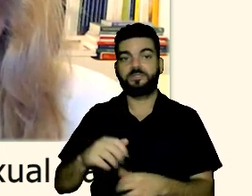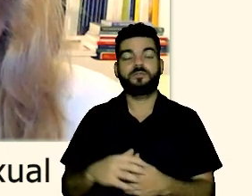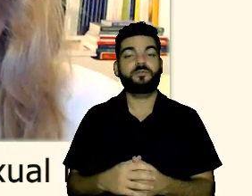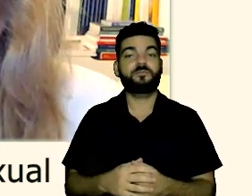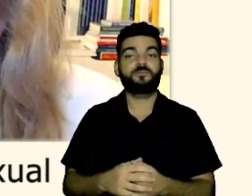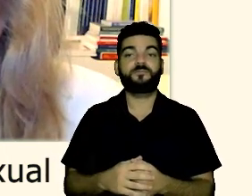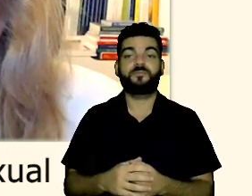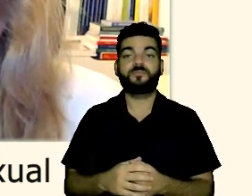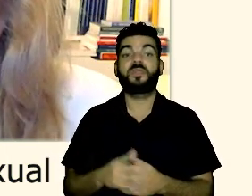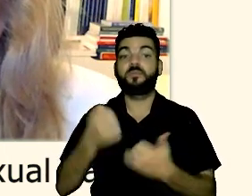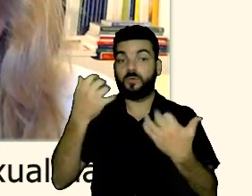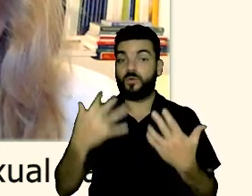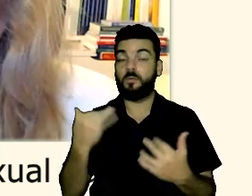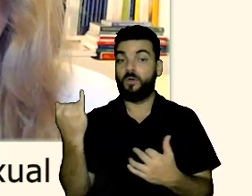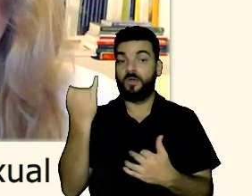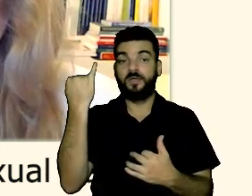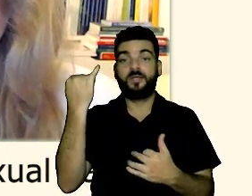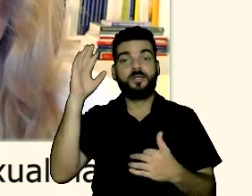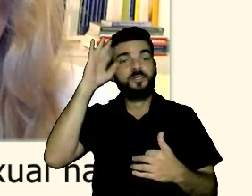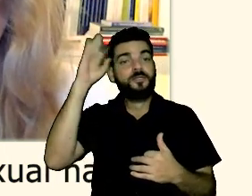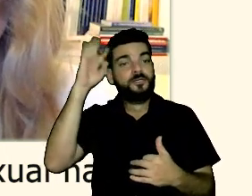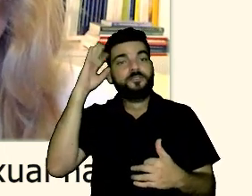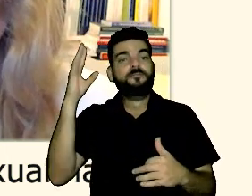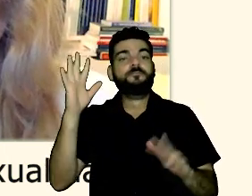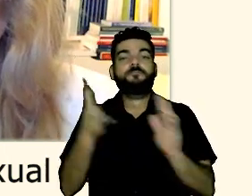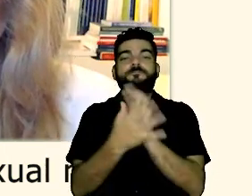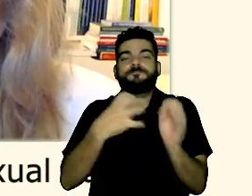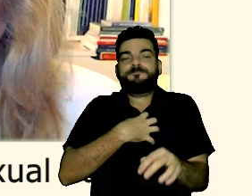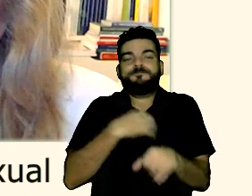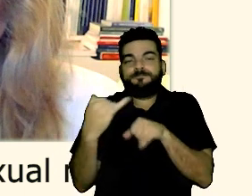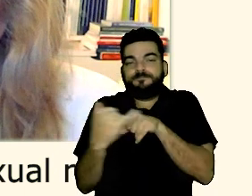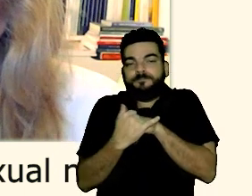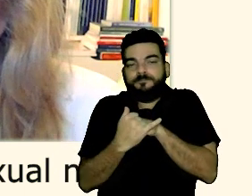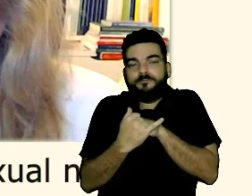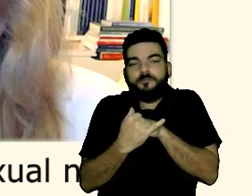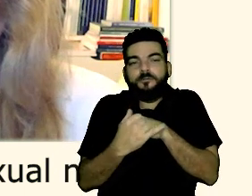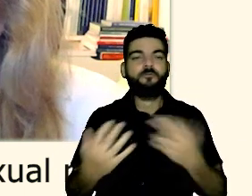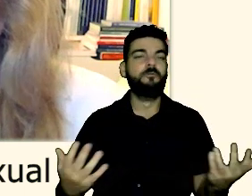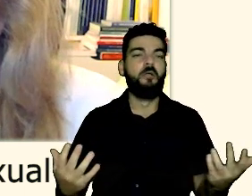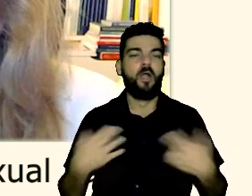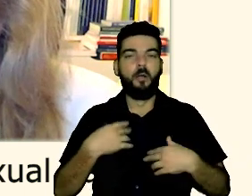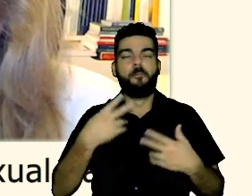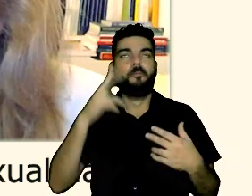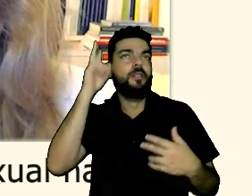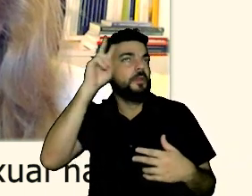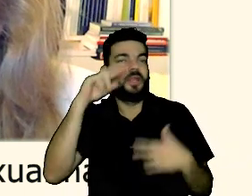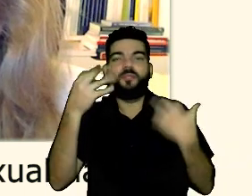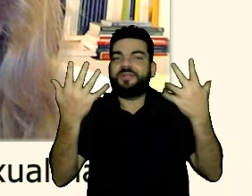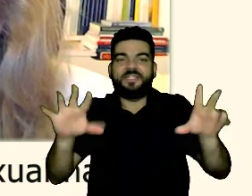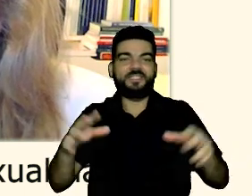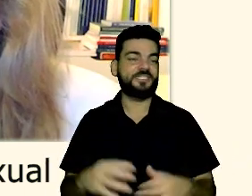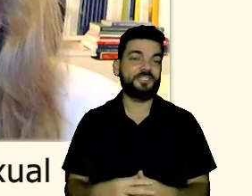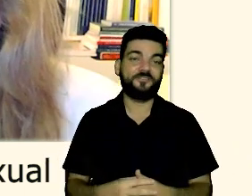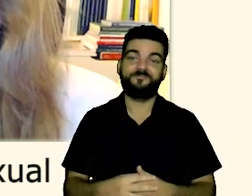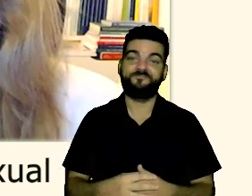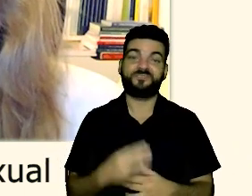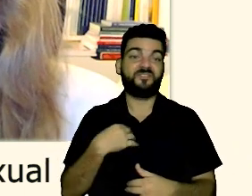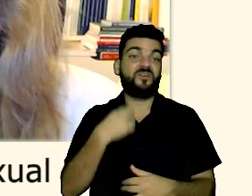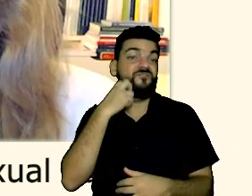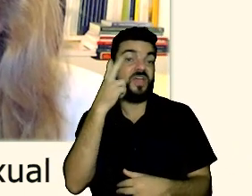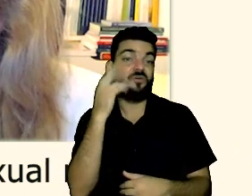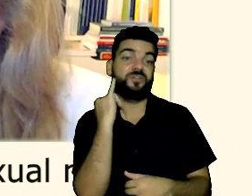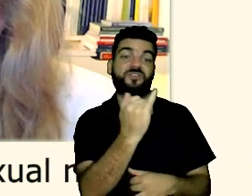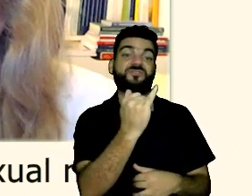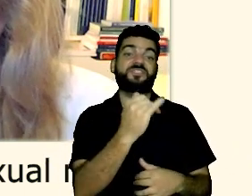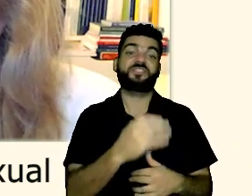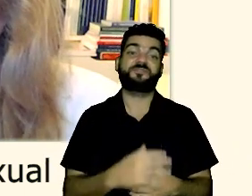e aquilo vai, não é, até os limites. Também da Ana Carolina da Veiga Jardins Pérez, que é importante salientar a questão